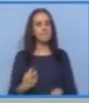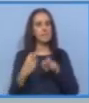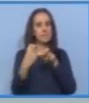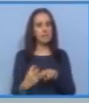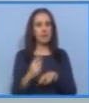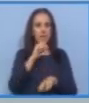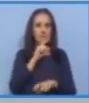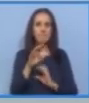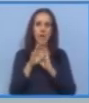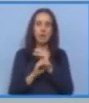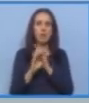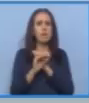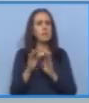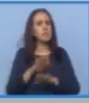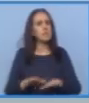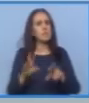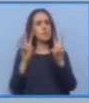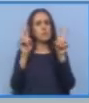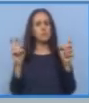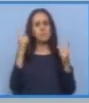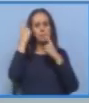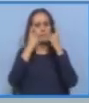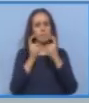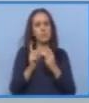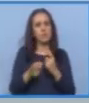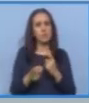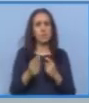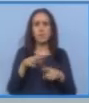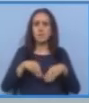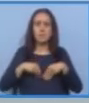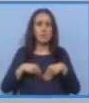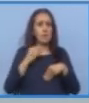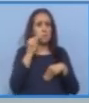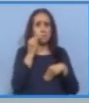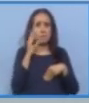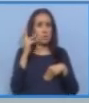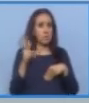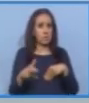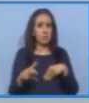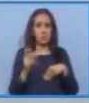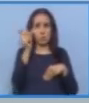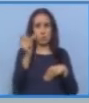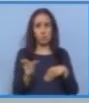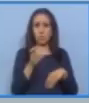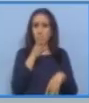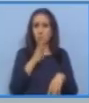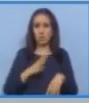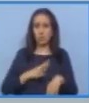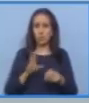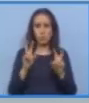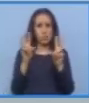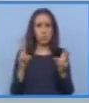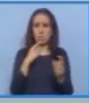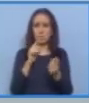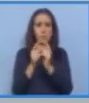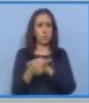sentarmos, de conversar tranquilamente sobre o que pensamos e aceitar que finalmente pode acontecer que a outra pessoa diga sobre o mesmo assunto exatamente